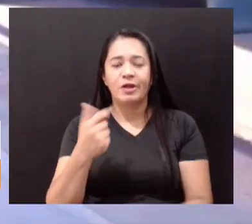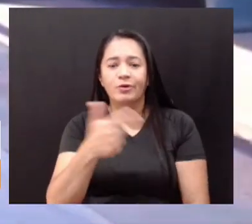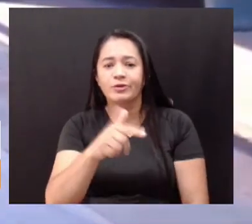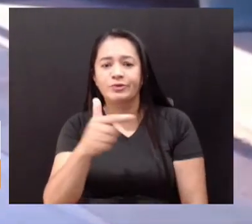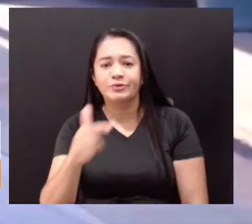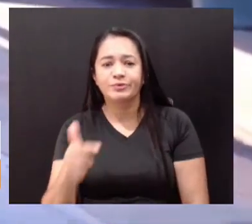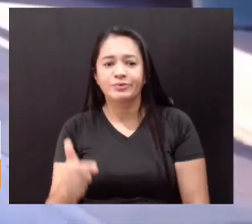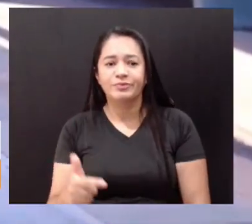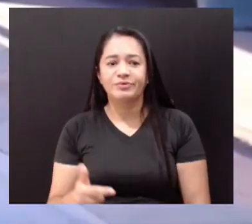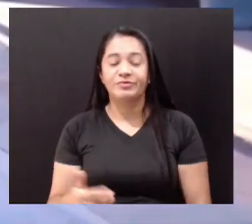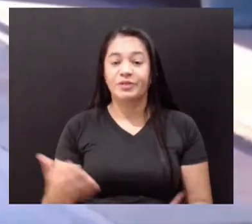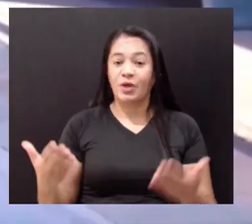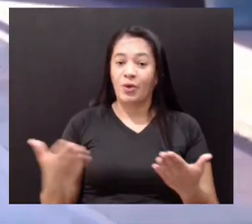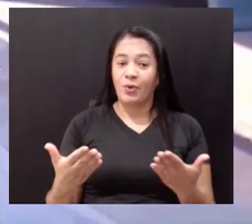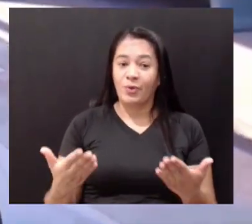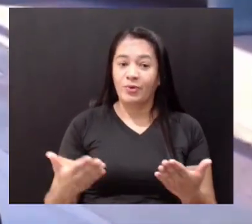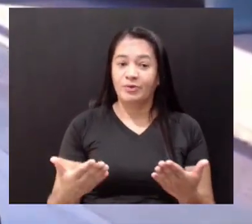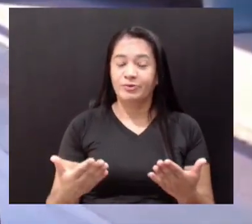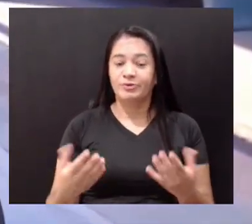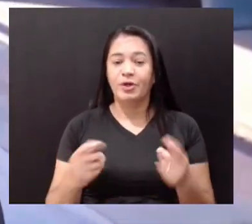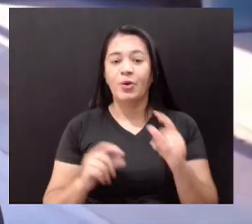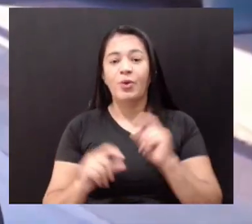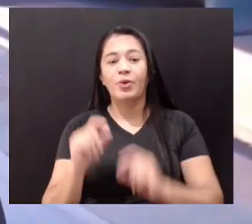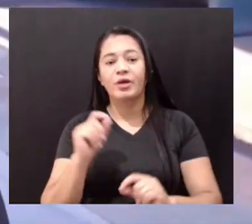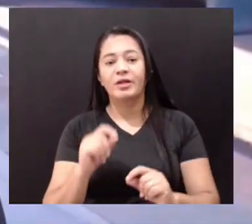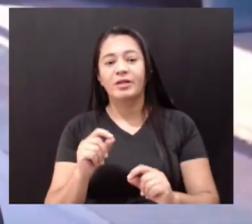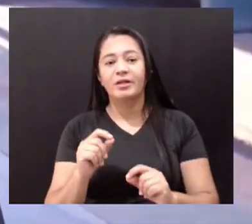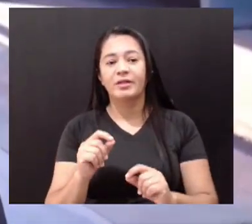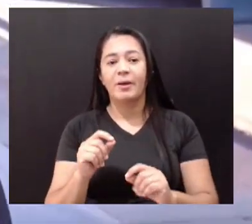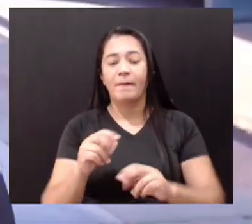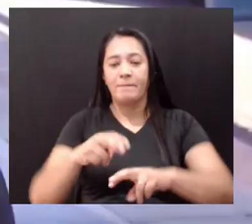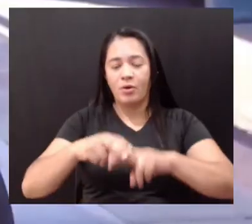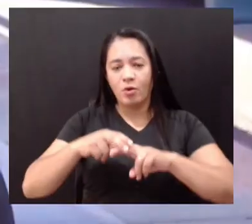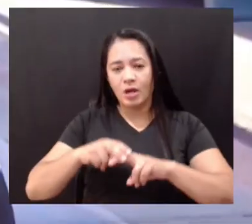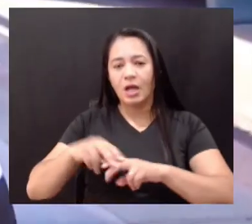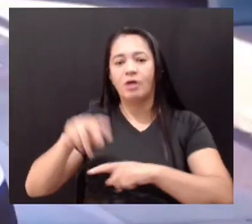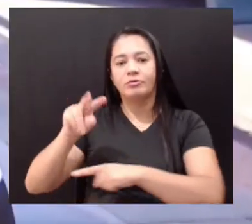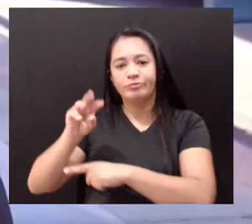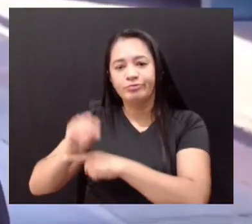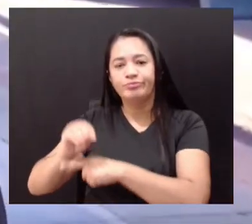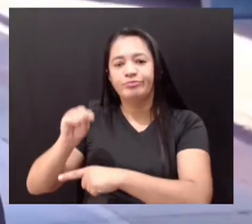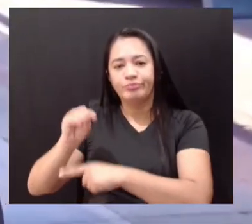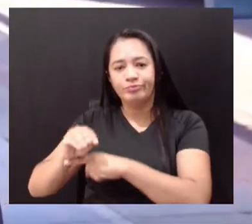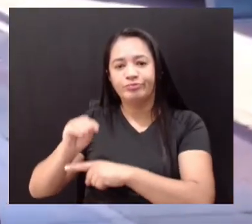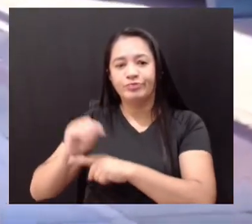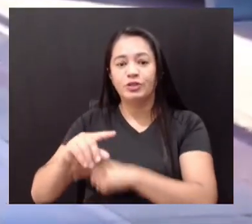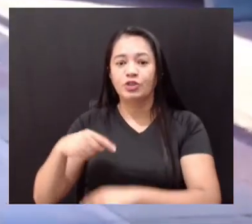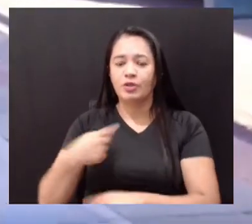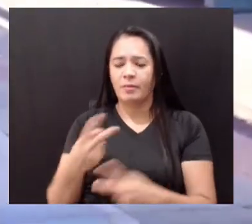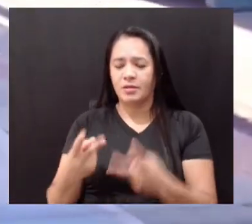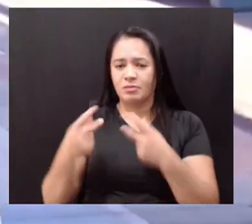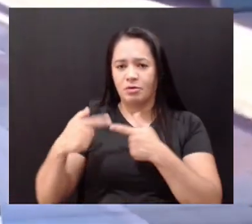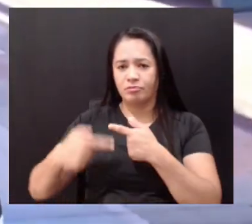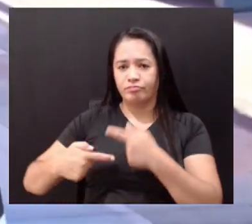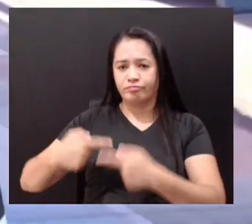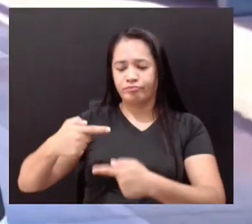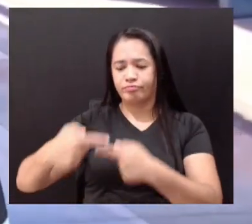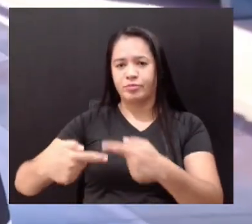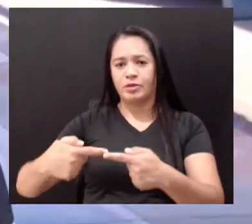eu acho que mais é da parte da criação mesmo. Nós estamos vendo uma geração que os pais,